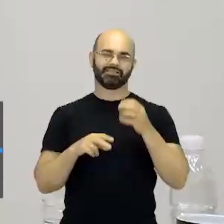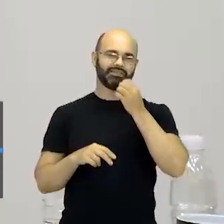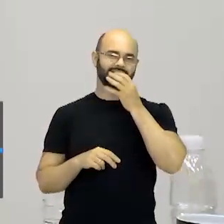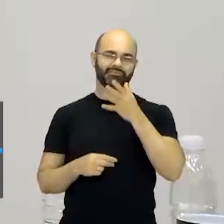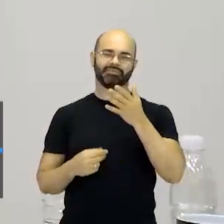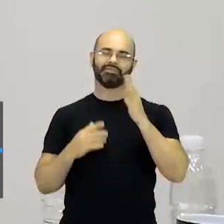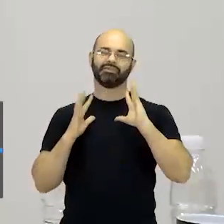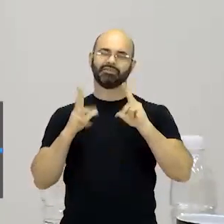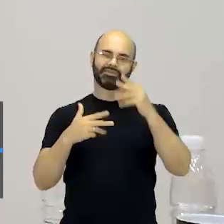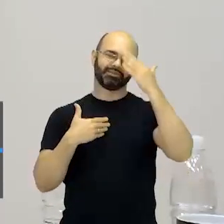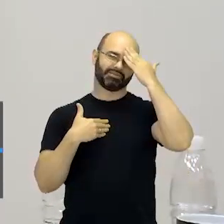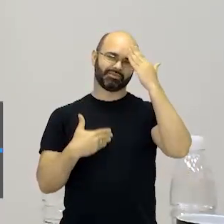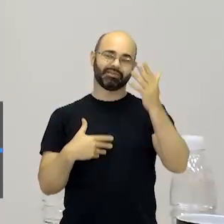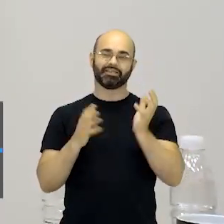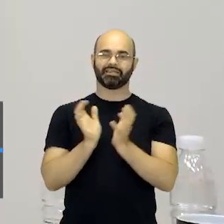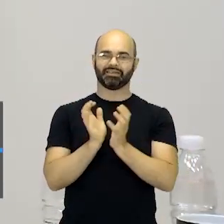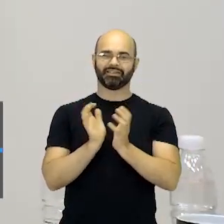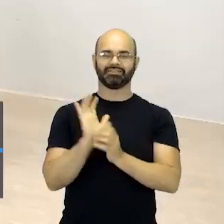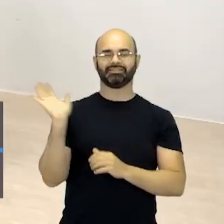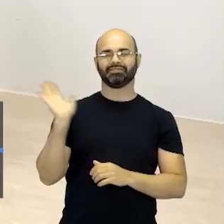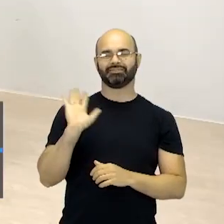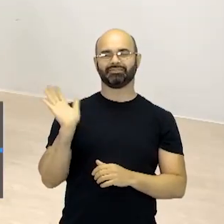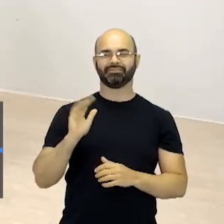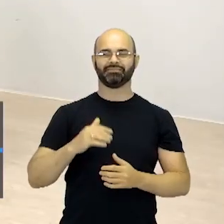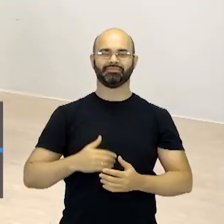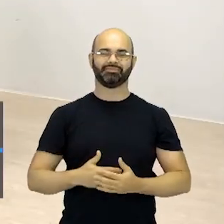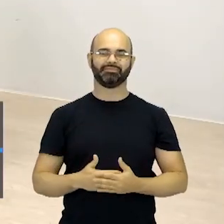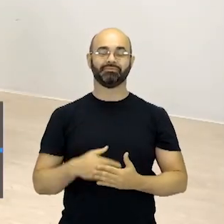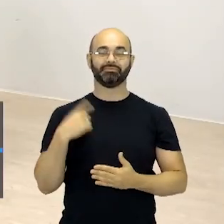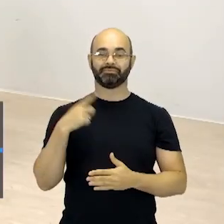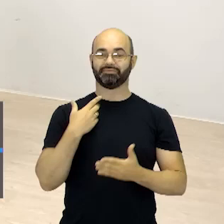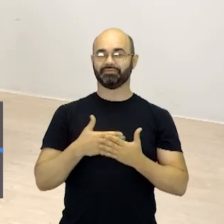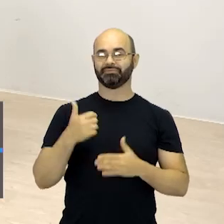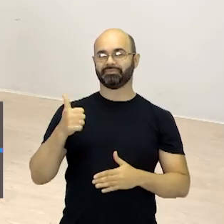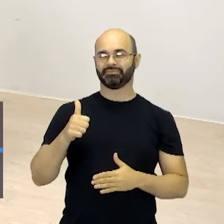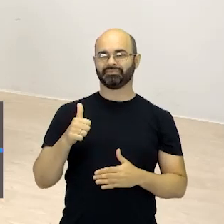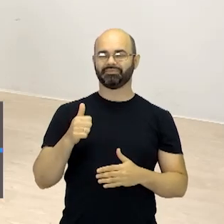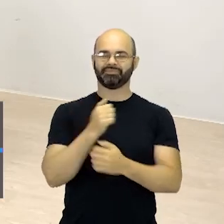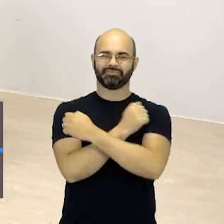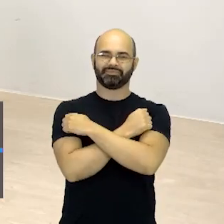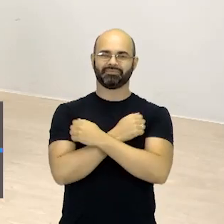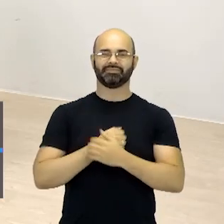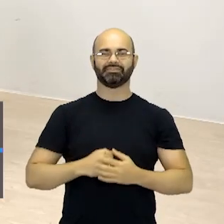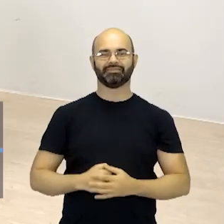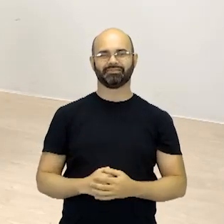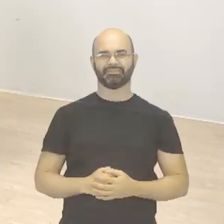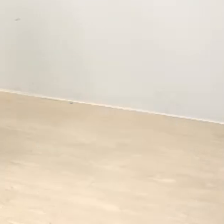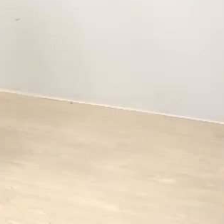Obrigada a todos, obrigada, equipe. Até lá. Até lá. Avaliem a nossa aula. Um grande abraço.